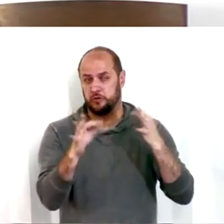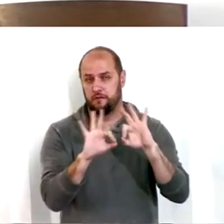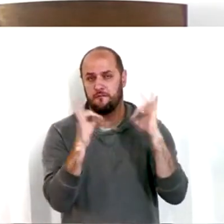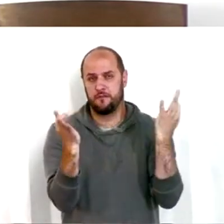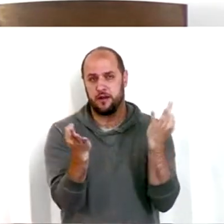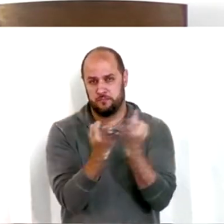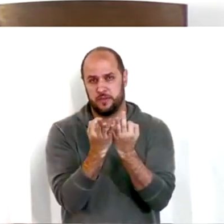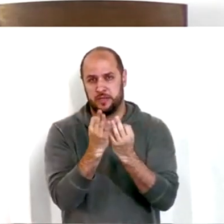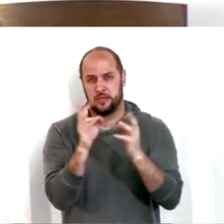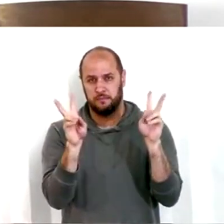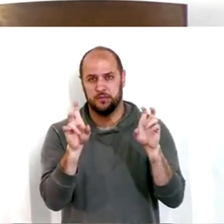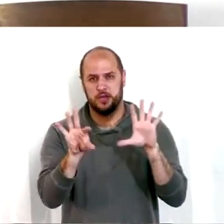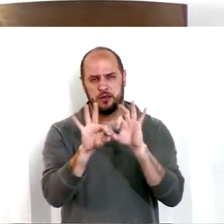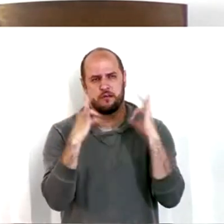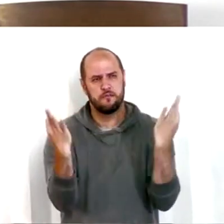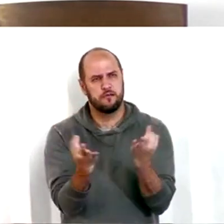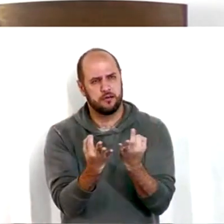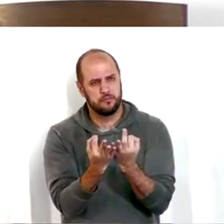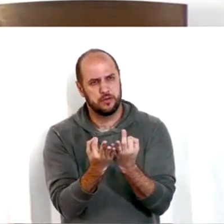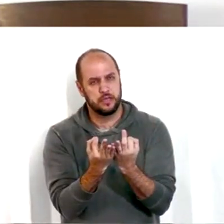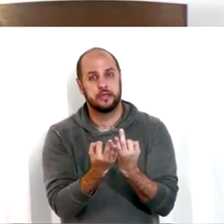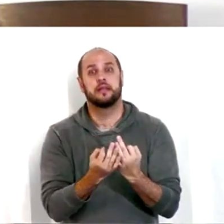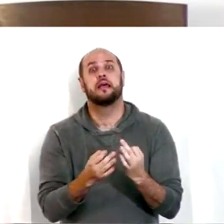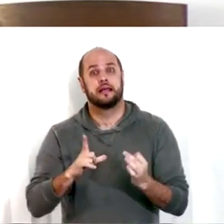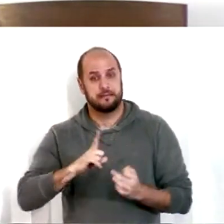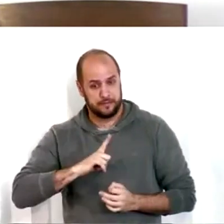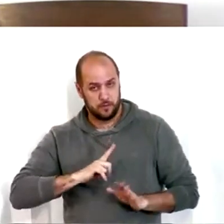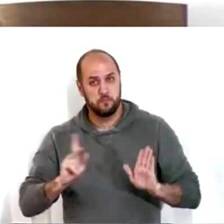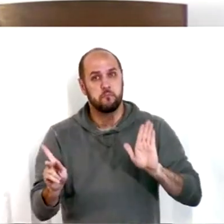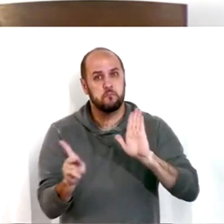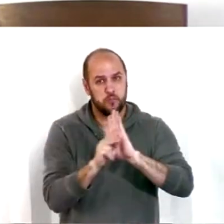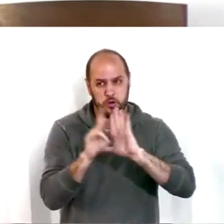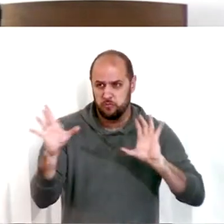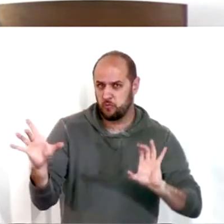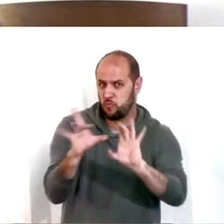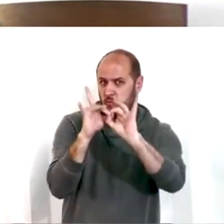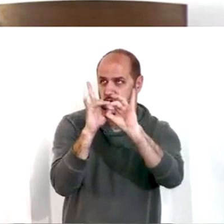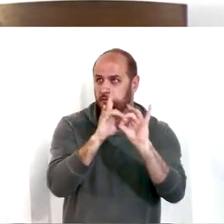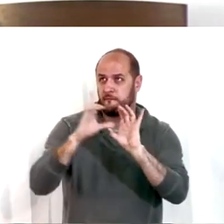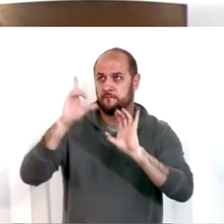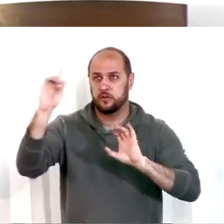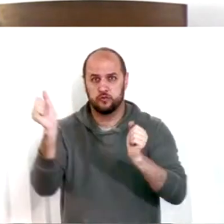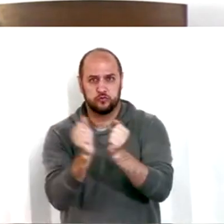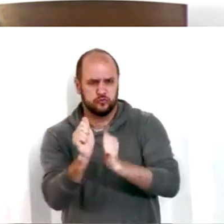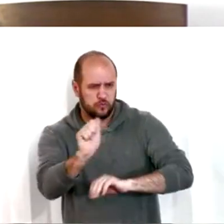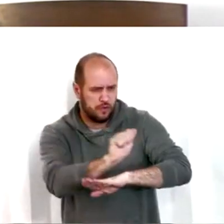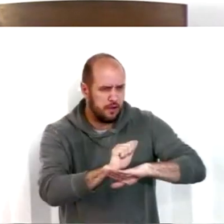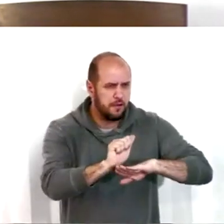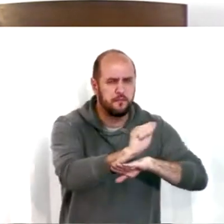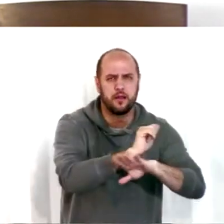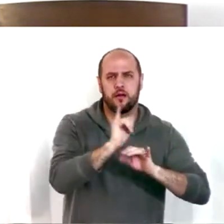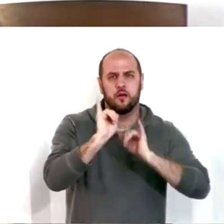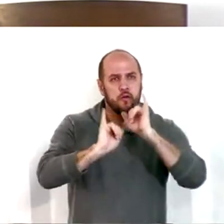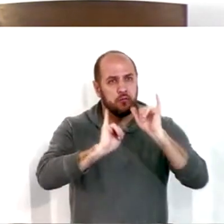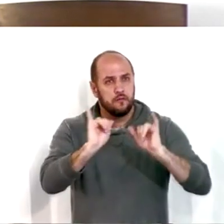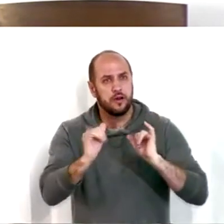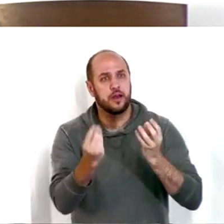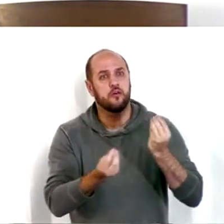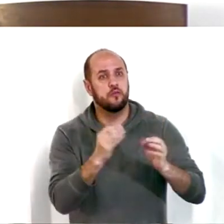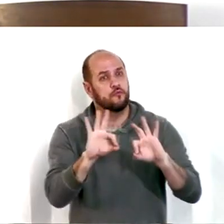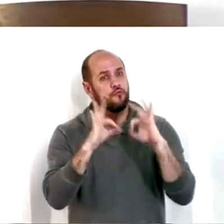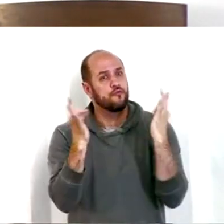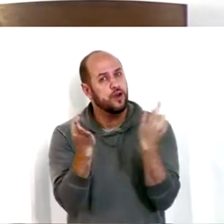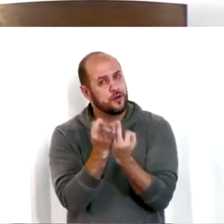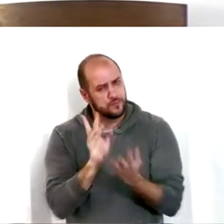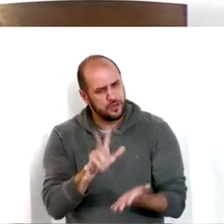dos elementos presentes no pacto que Deus estabelece com Abraão, a respeito da continuação da